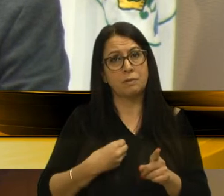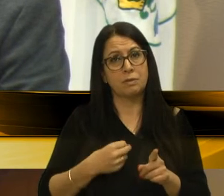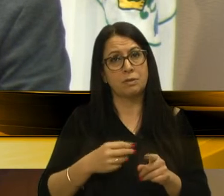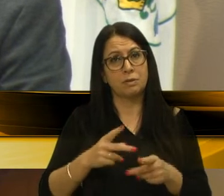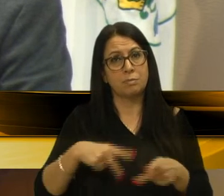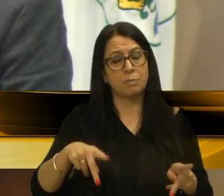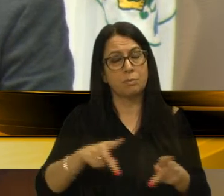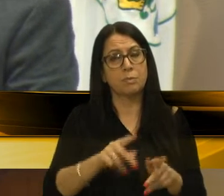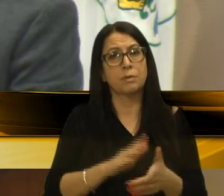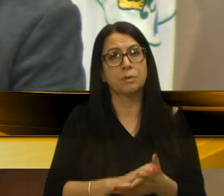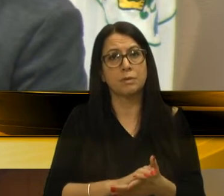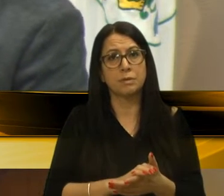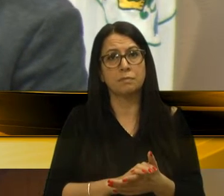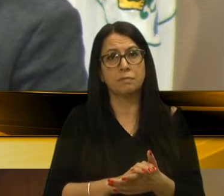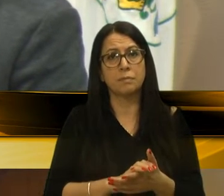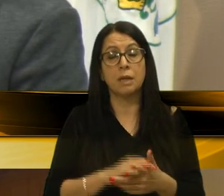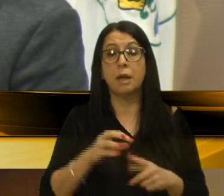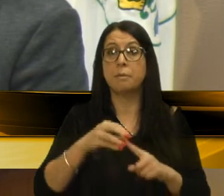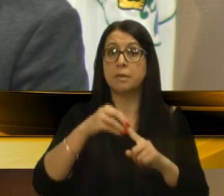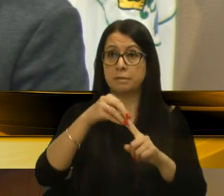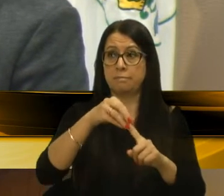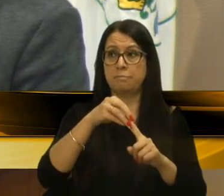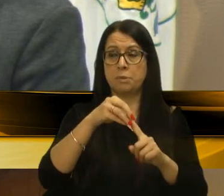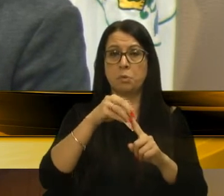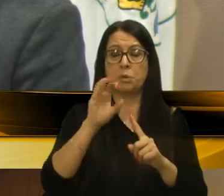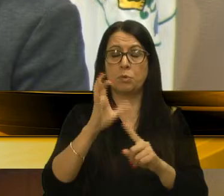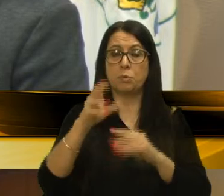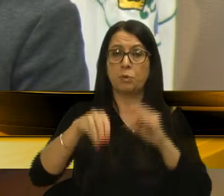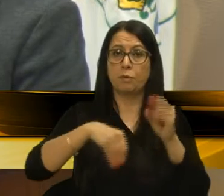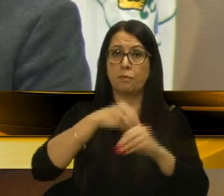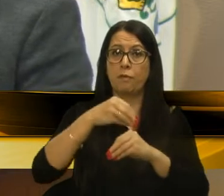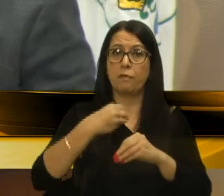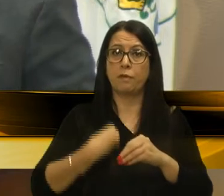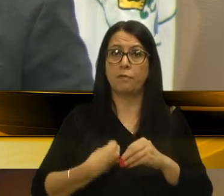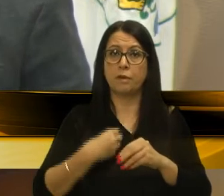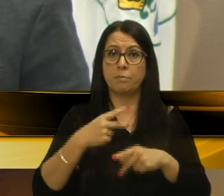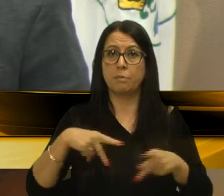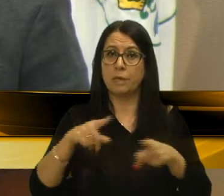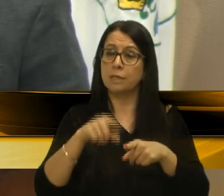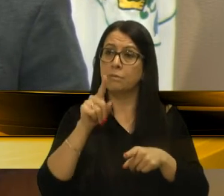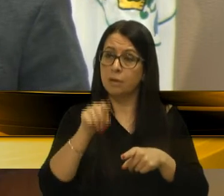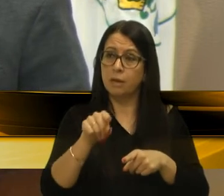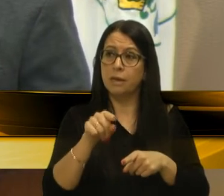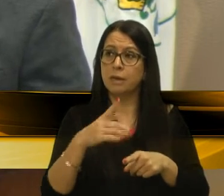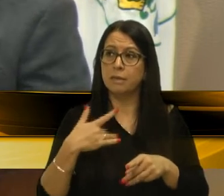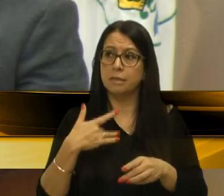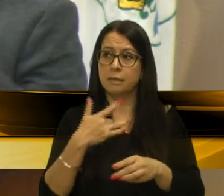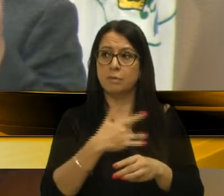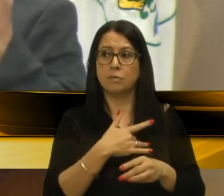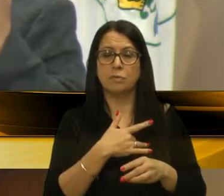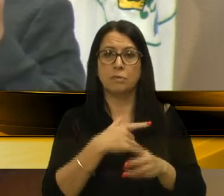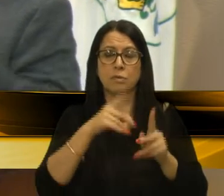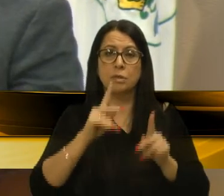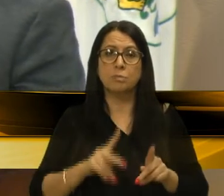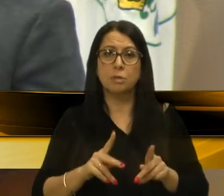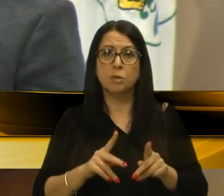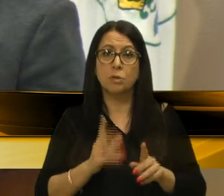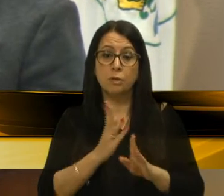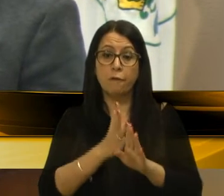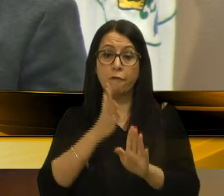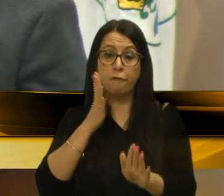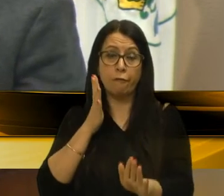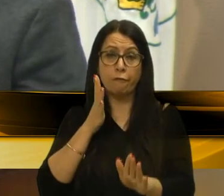e a principal situação que envolve a vida da nossa população é a questão da saúde as pessoas estão em filas enormes